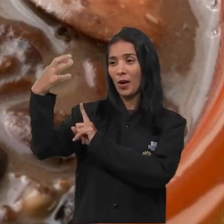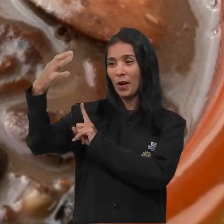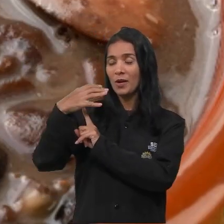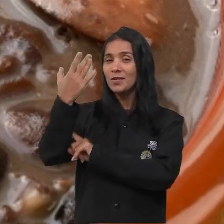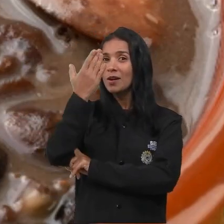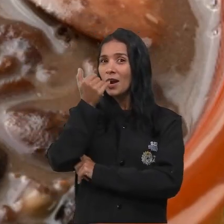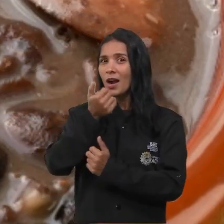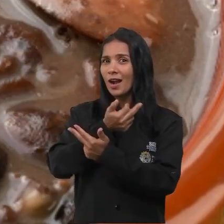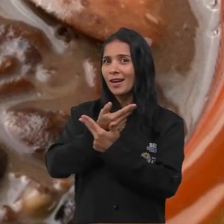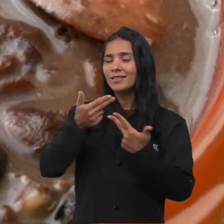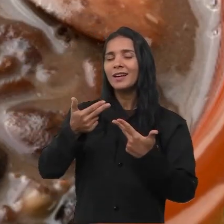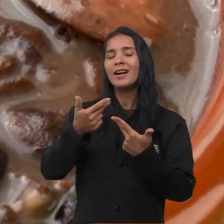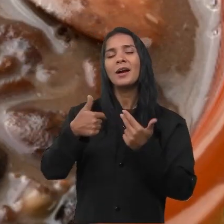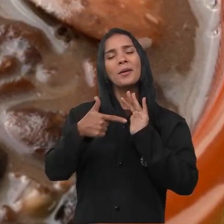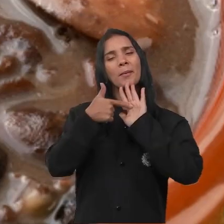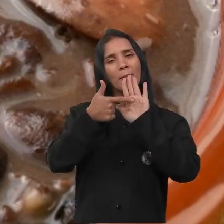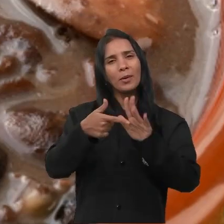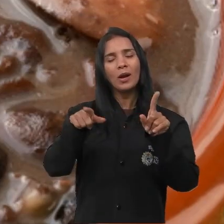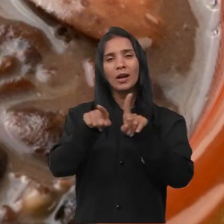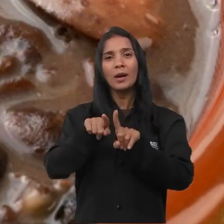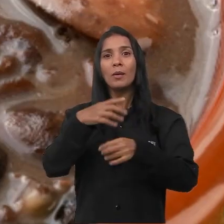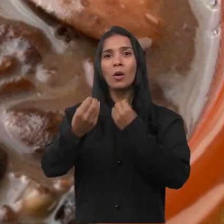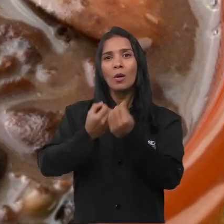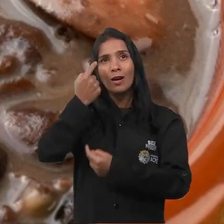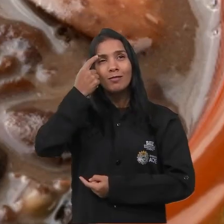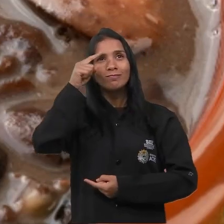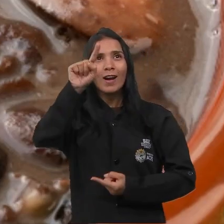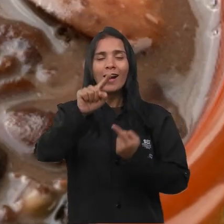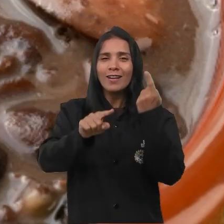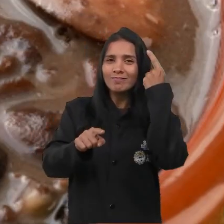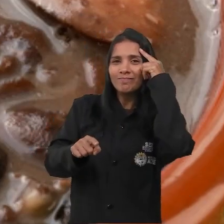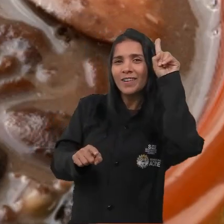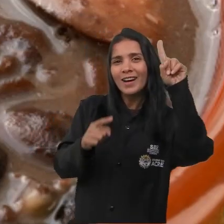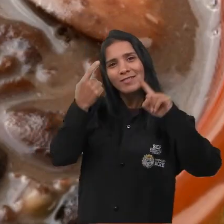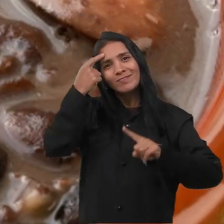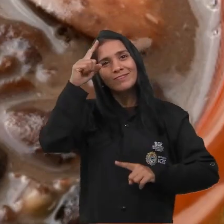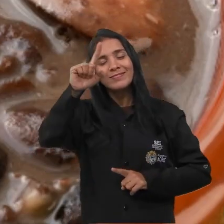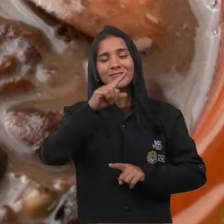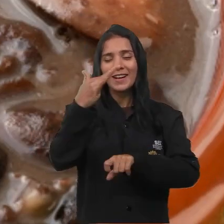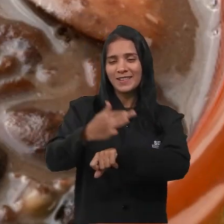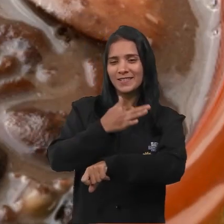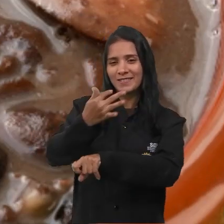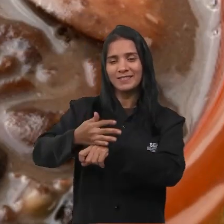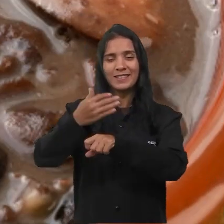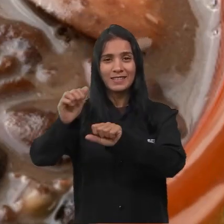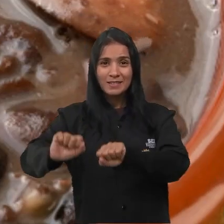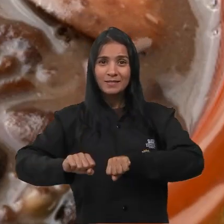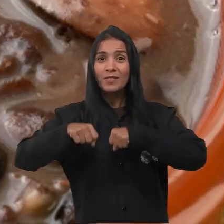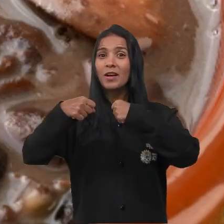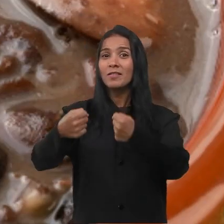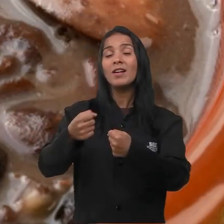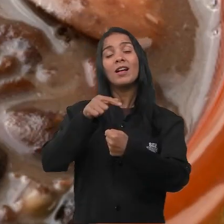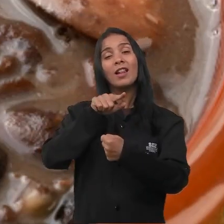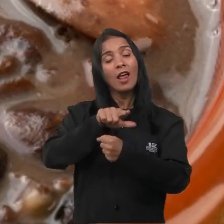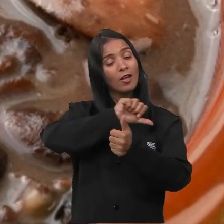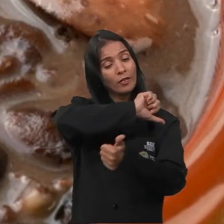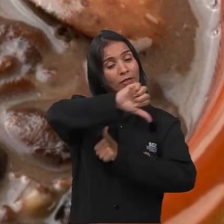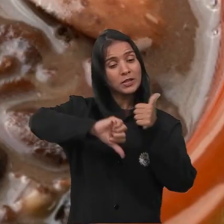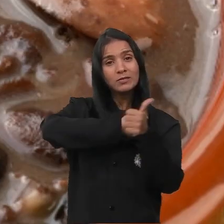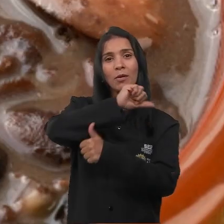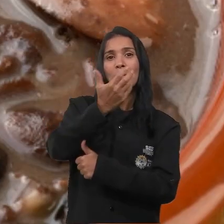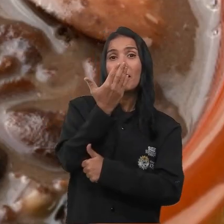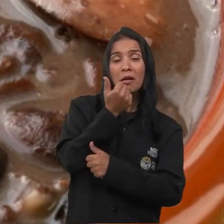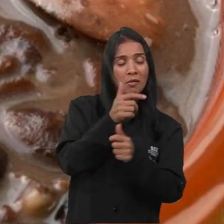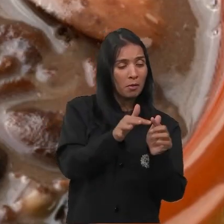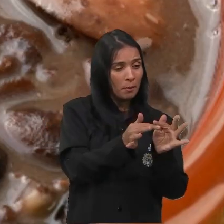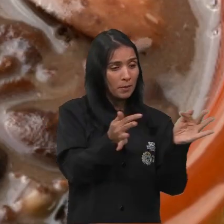mostrando como a criatividade e a resiliência transformaram alimentos tão simples em um ícone